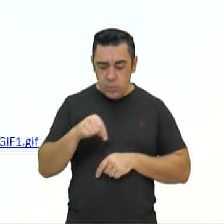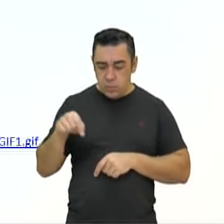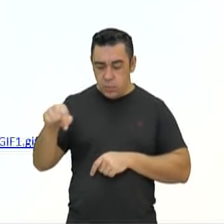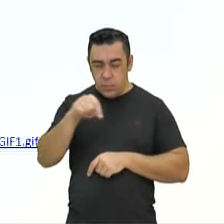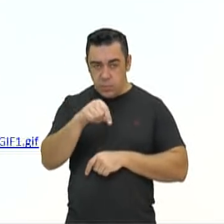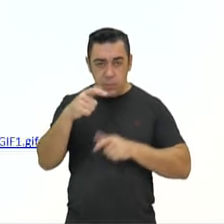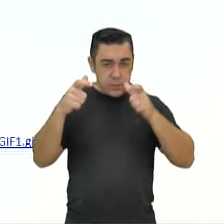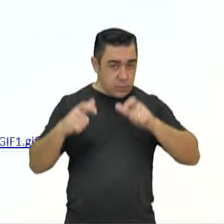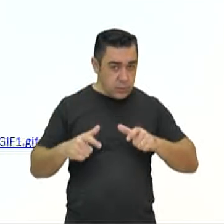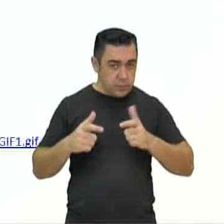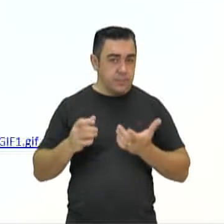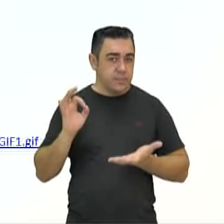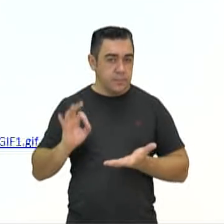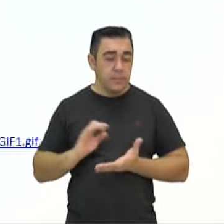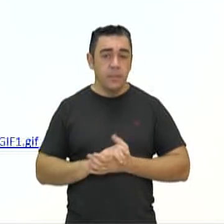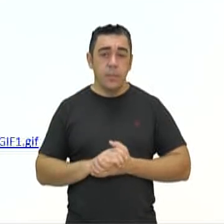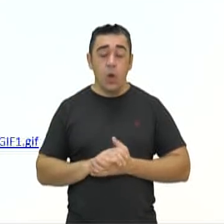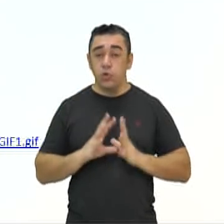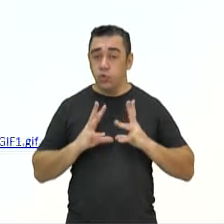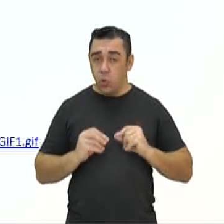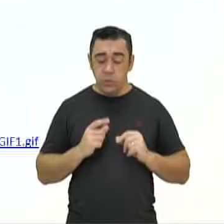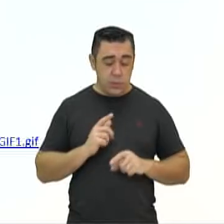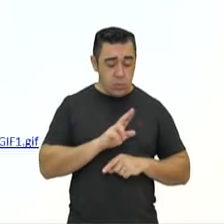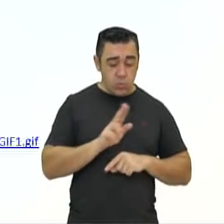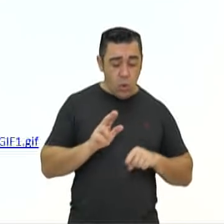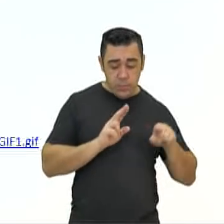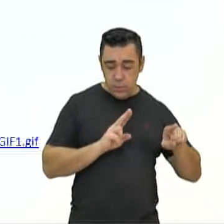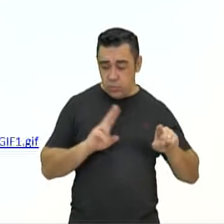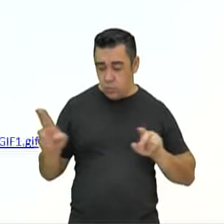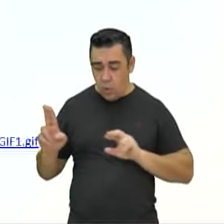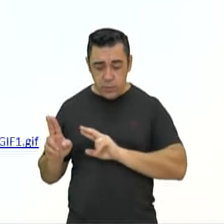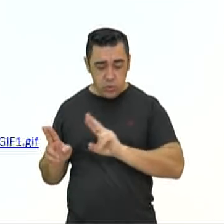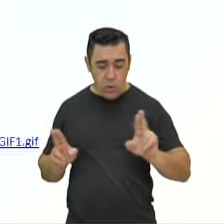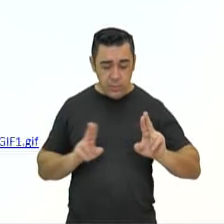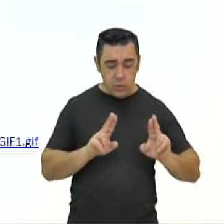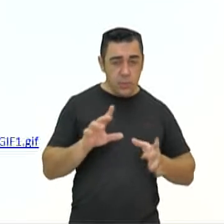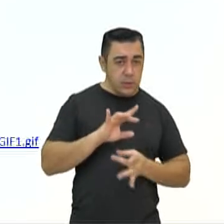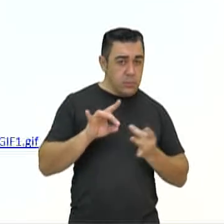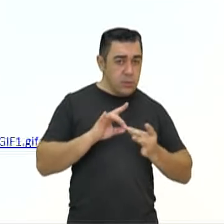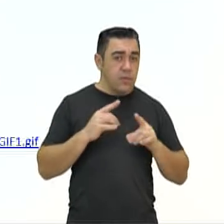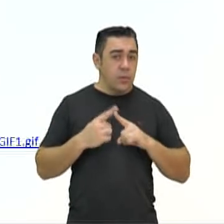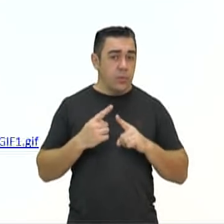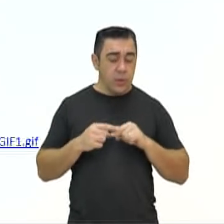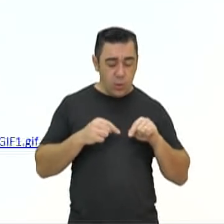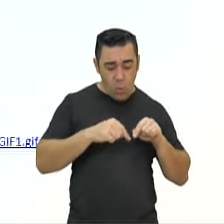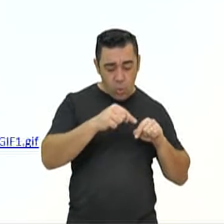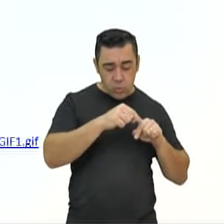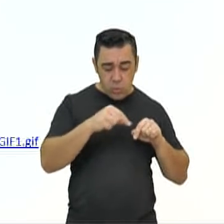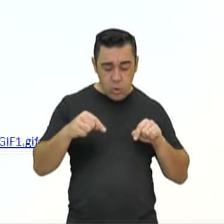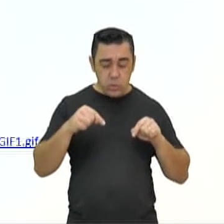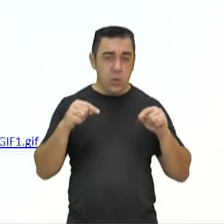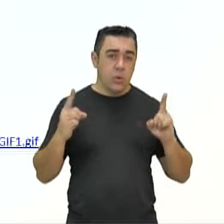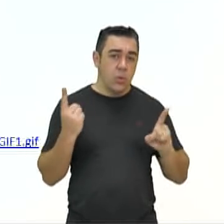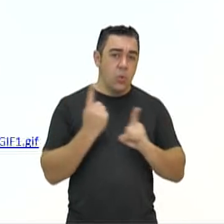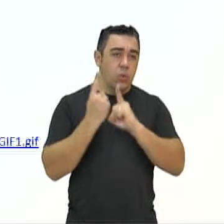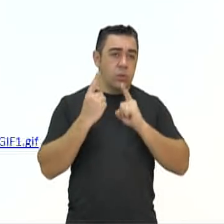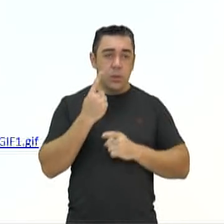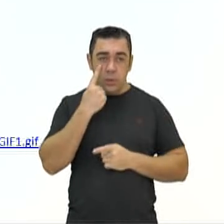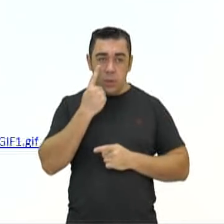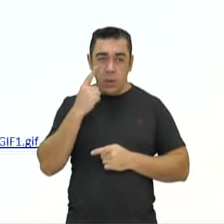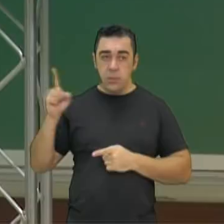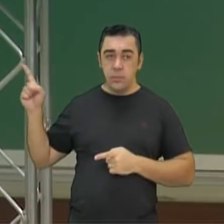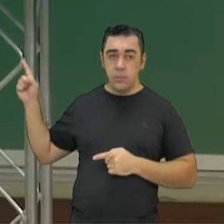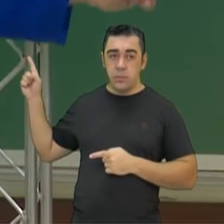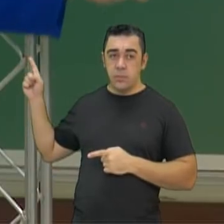Então, todas as casas do tabuleiro possuem uma denominação específica, que é dado pelo encontro de uma fileira com uma coluna. Então, é sempre